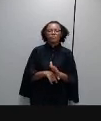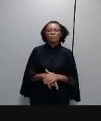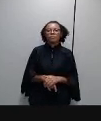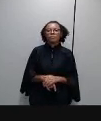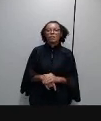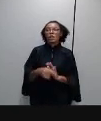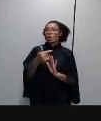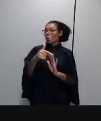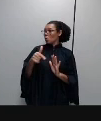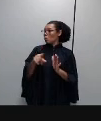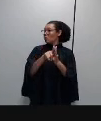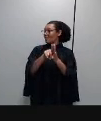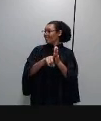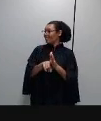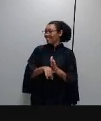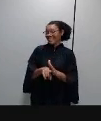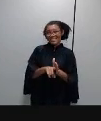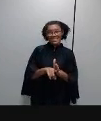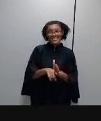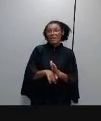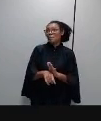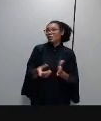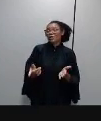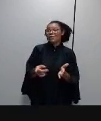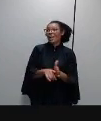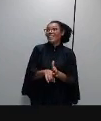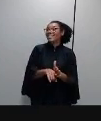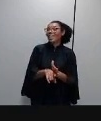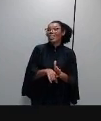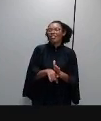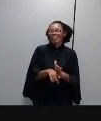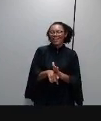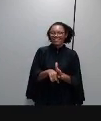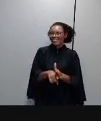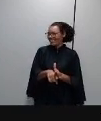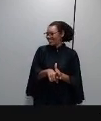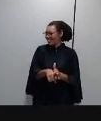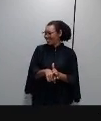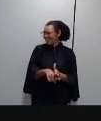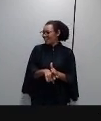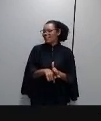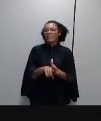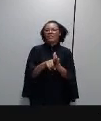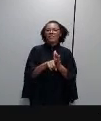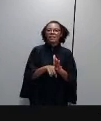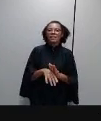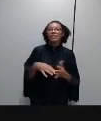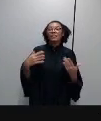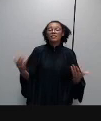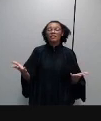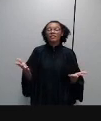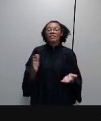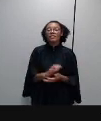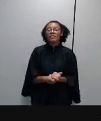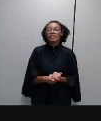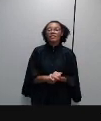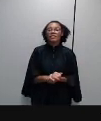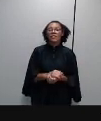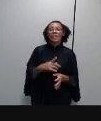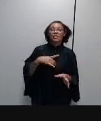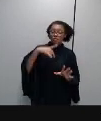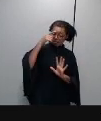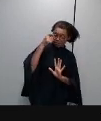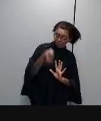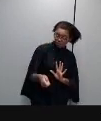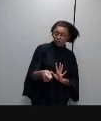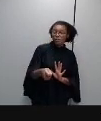de mérito a gente ainda não tô entrando nesse juízo mas a gente na realidade normalmente determina o